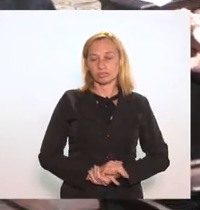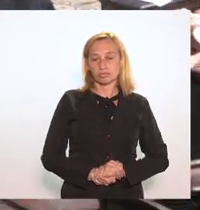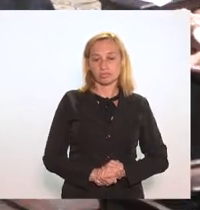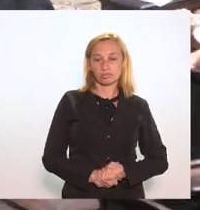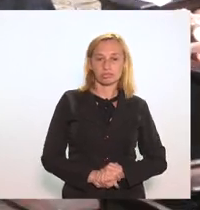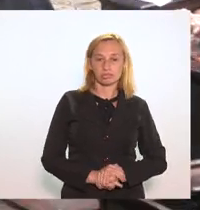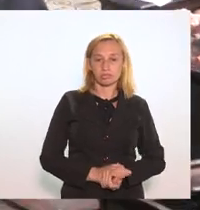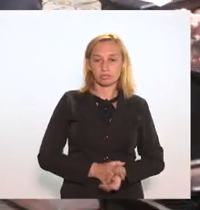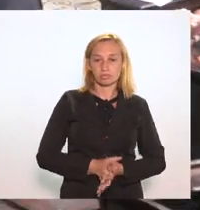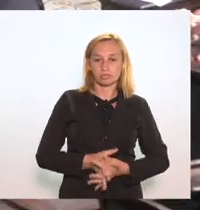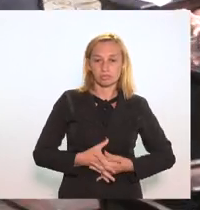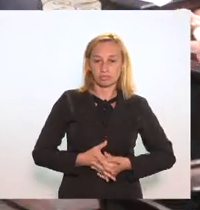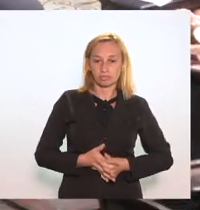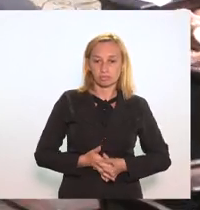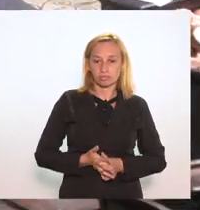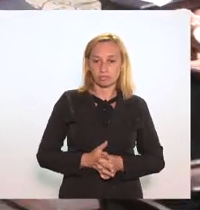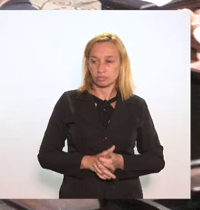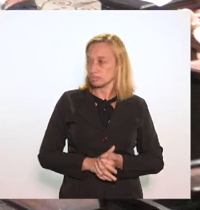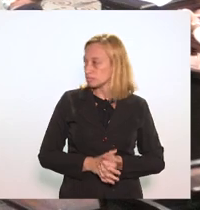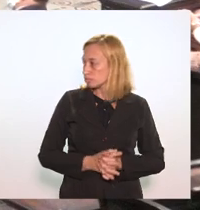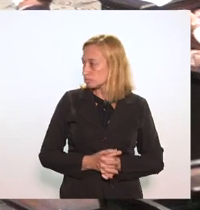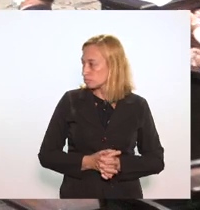E aí